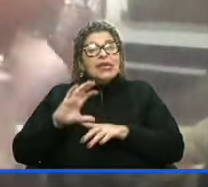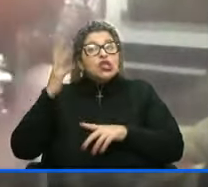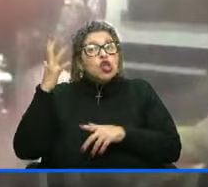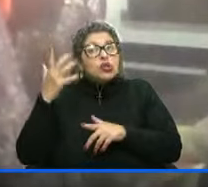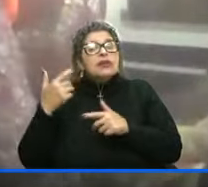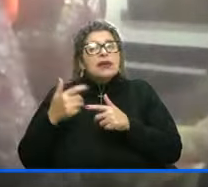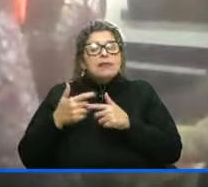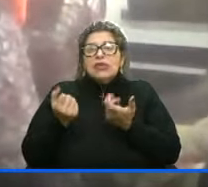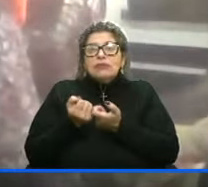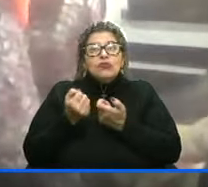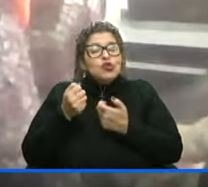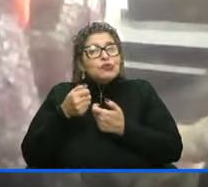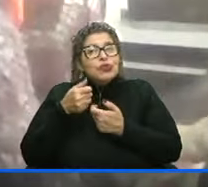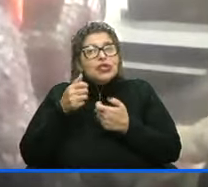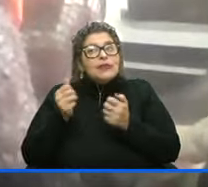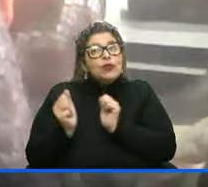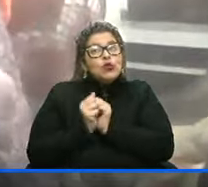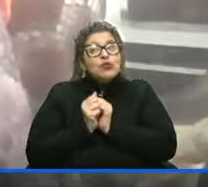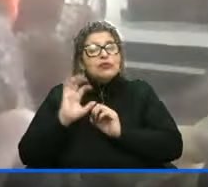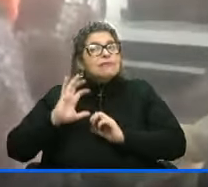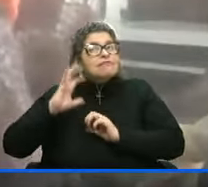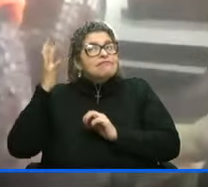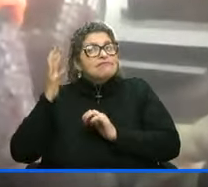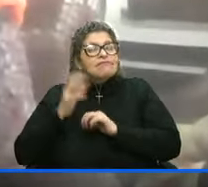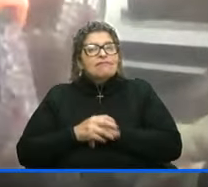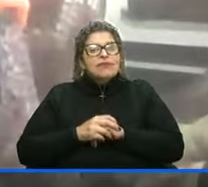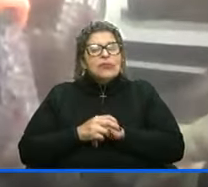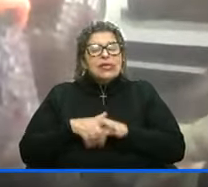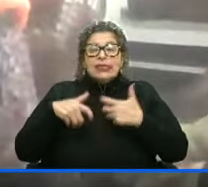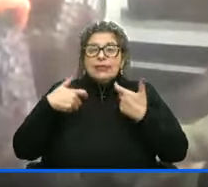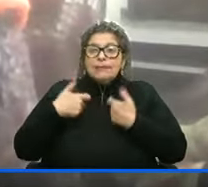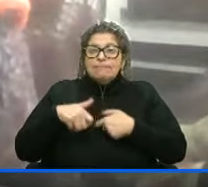que podem encontrar, né? Que a gente